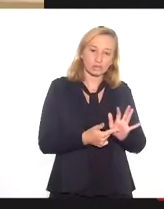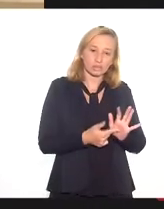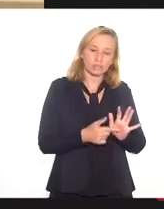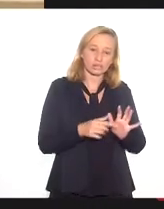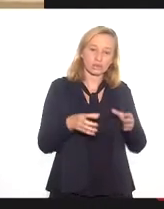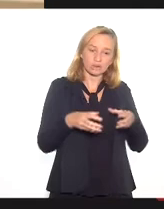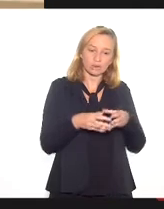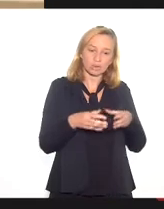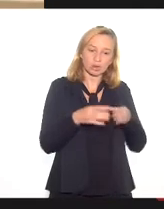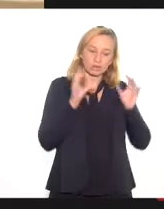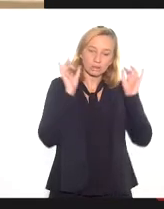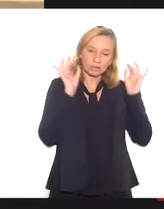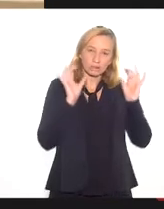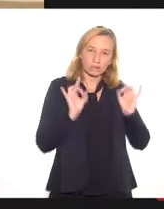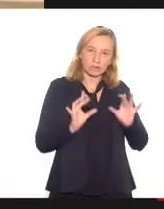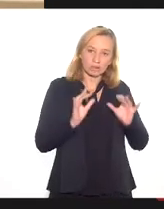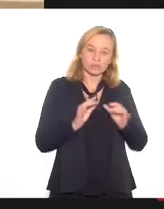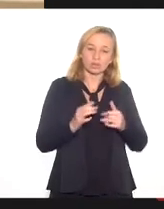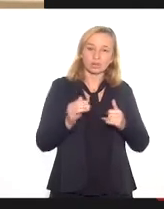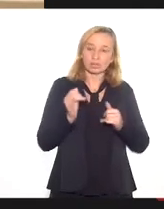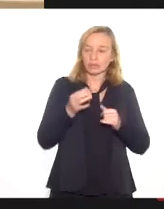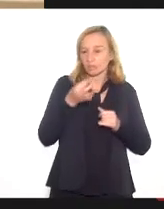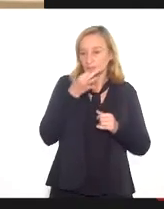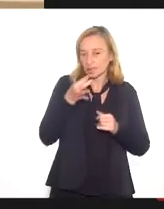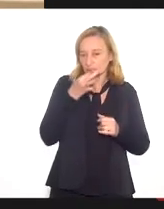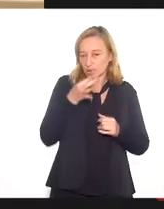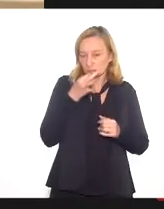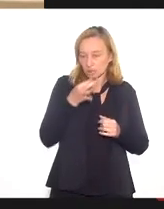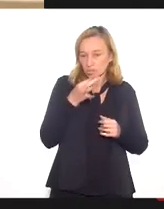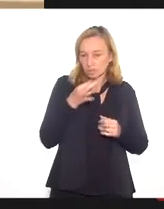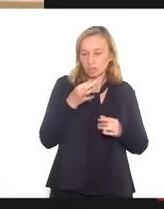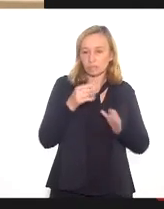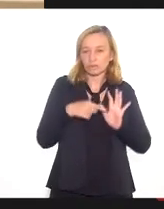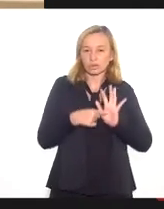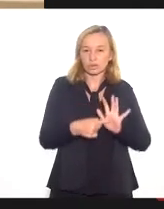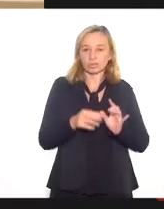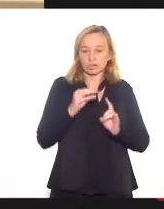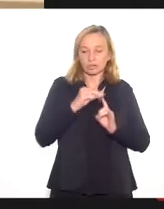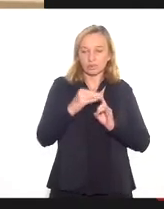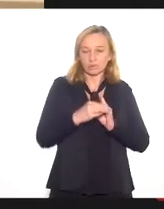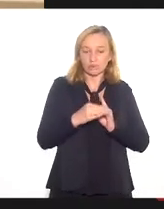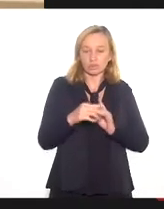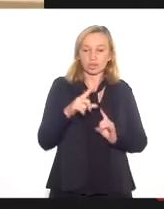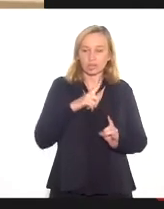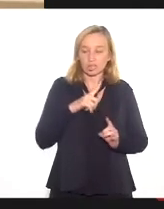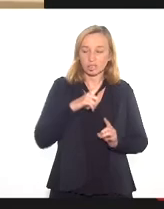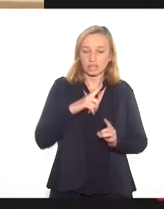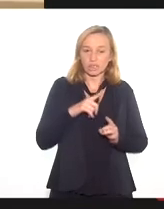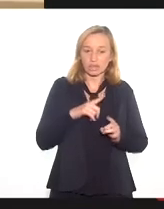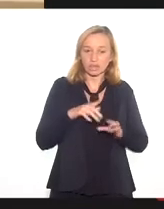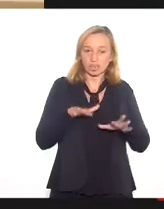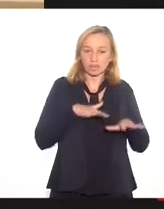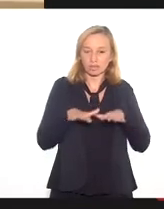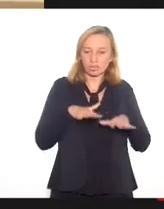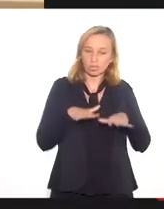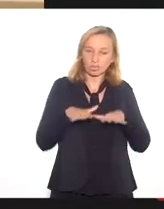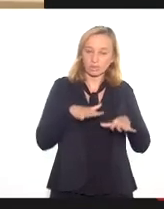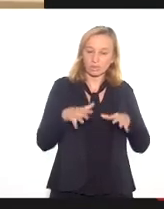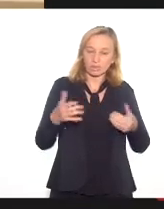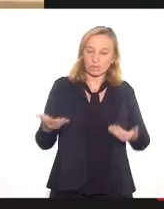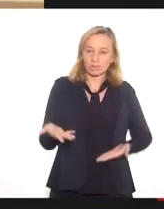comissão especial nas sugestões colocadas pela Fiocruz. Fiocruz que tem se notabilizado como a grande